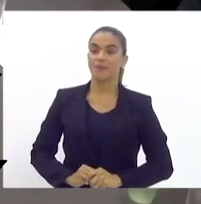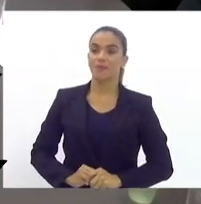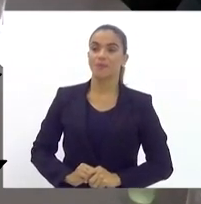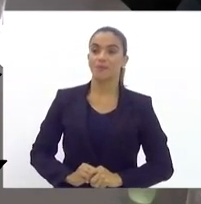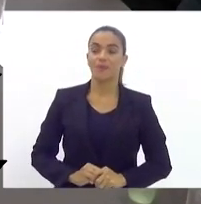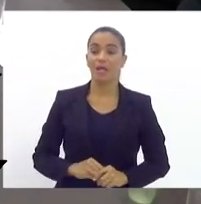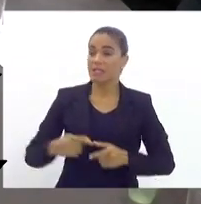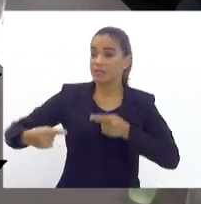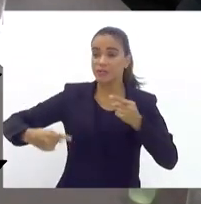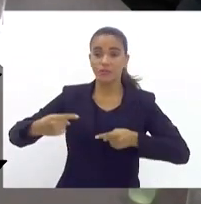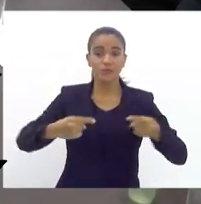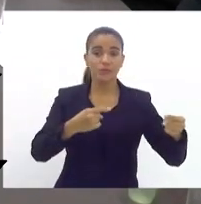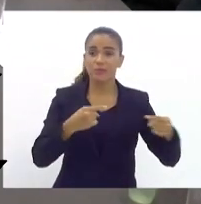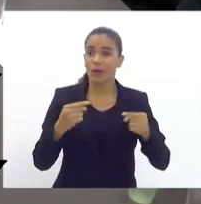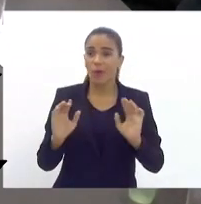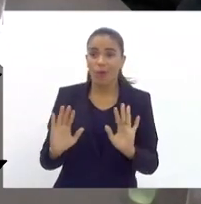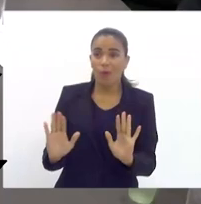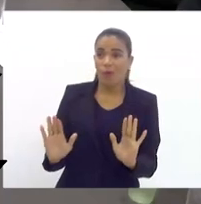Em discussão.